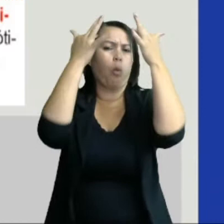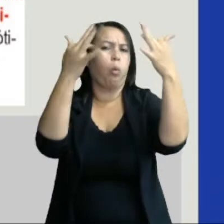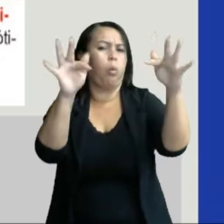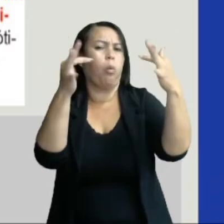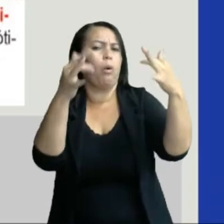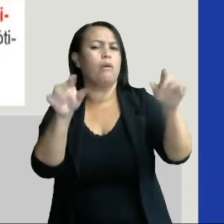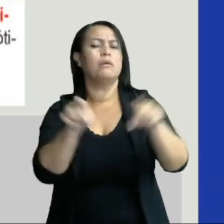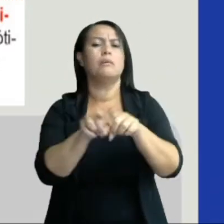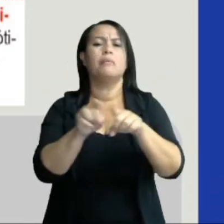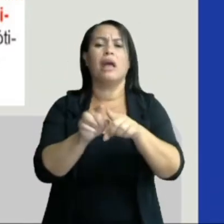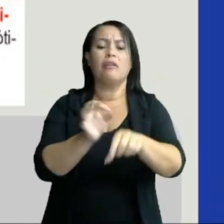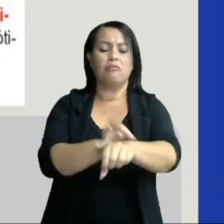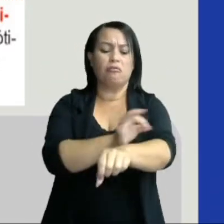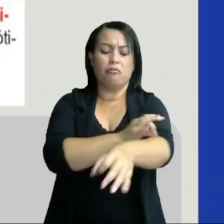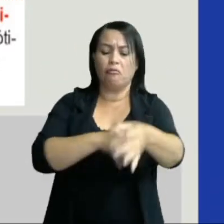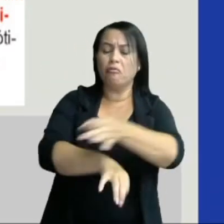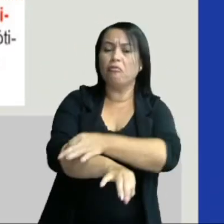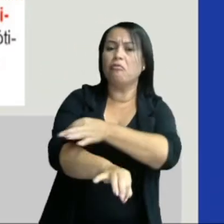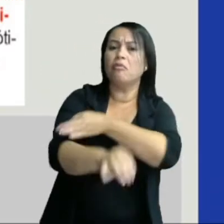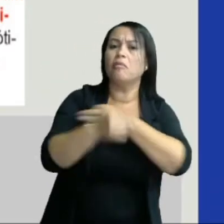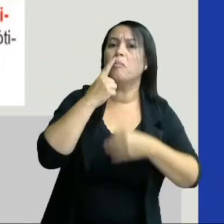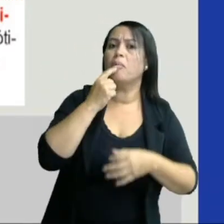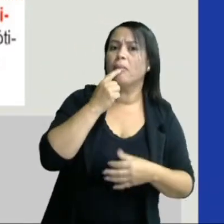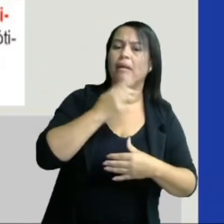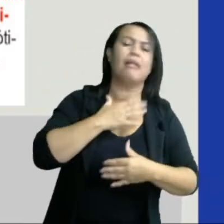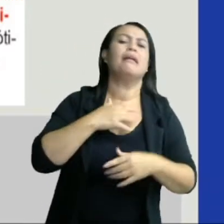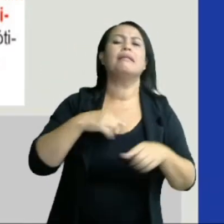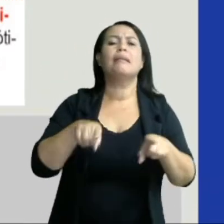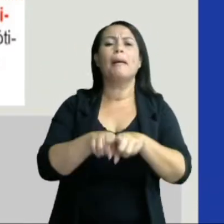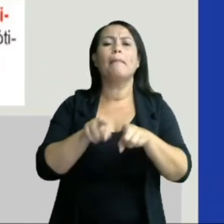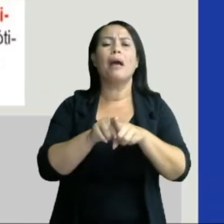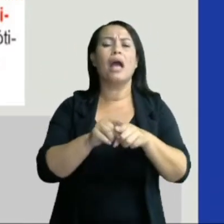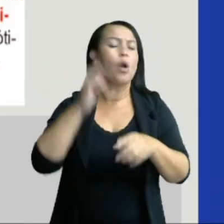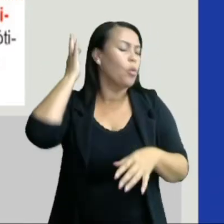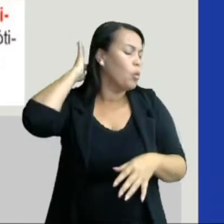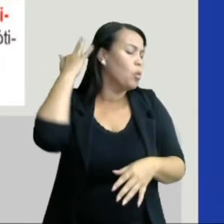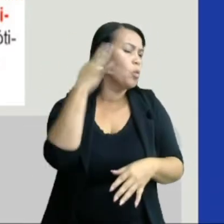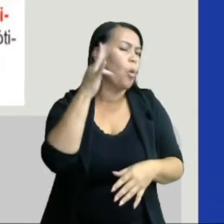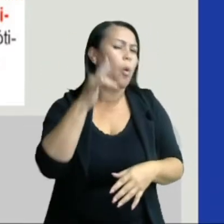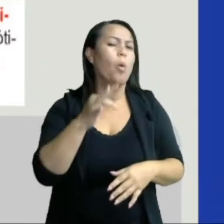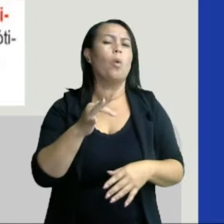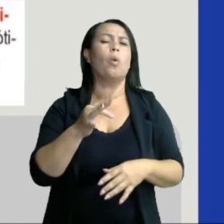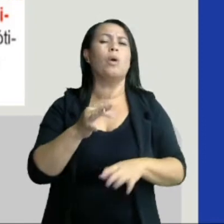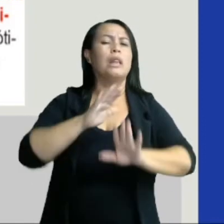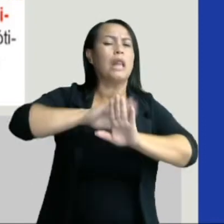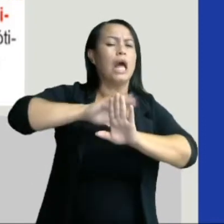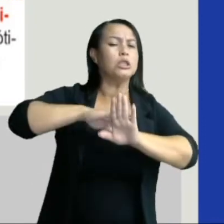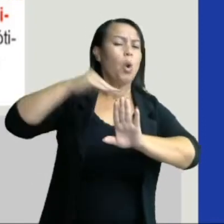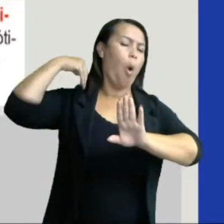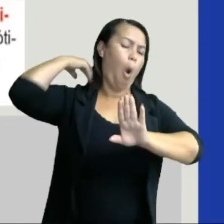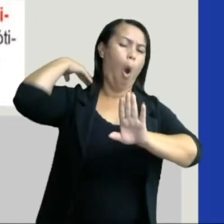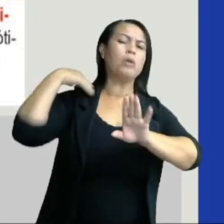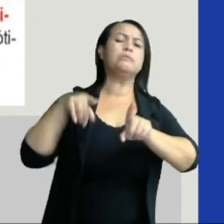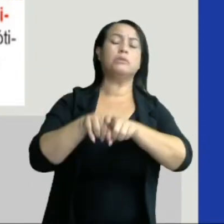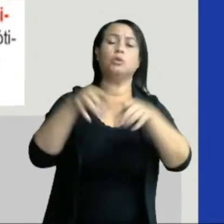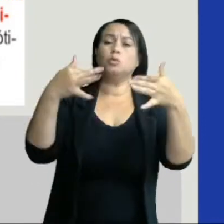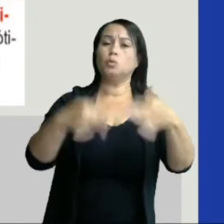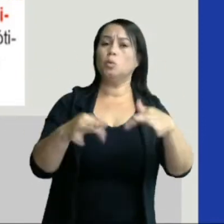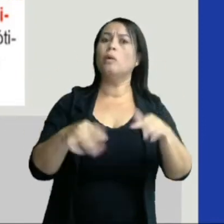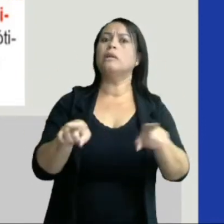cabeça, manchas vermelhas na pele, rigidez na nuca, dores nas costas. E elas são